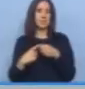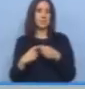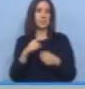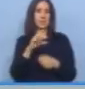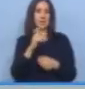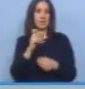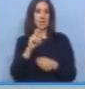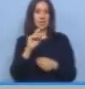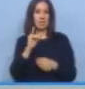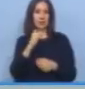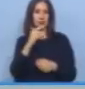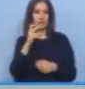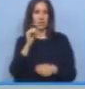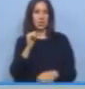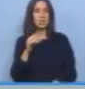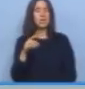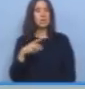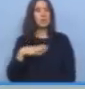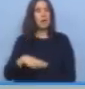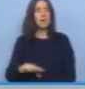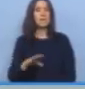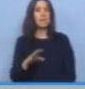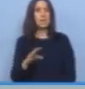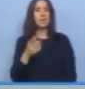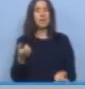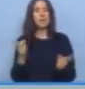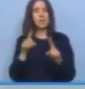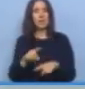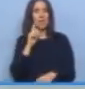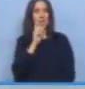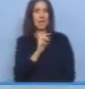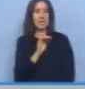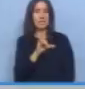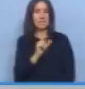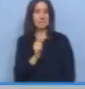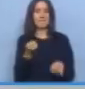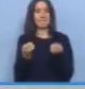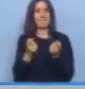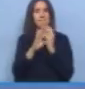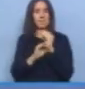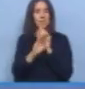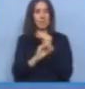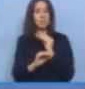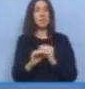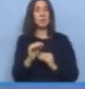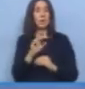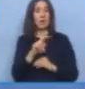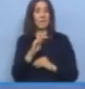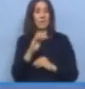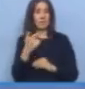Cáritas. E aqui o que se pretende é termos novamente a Alice a liderar uma conversa em que vamos contar com o